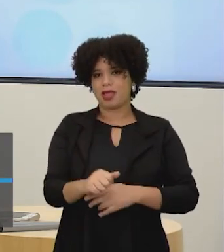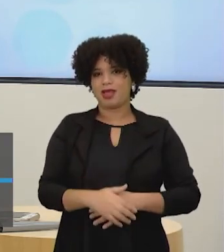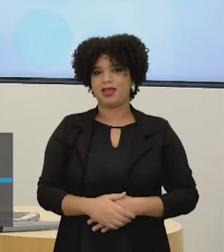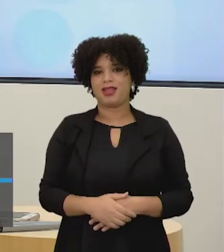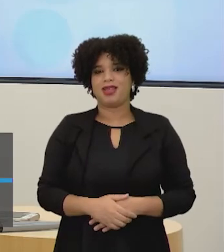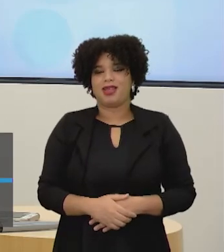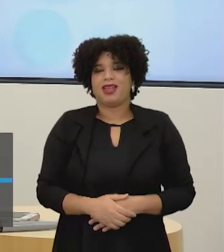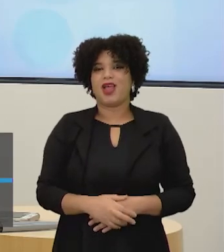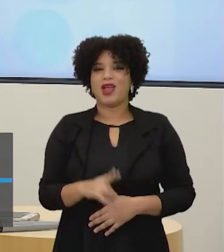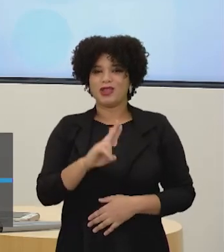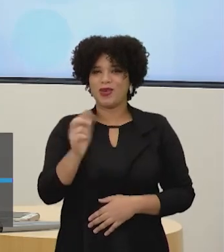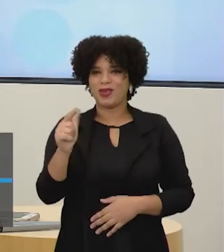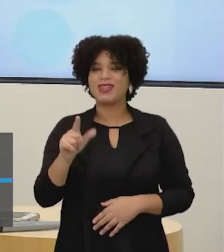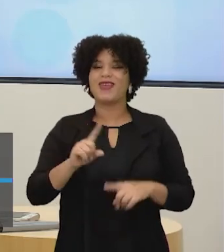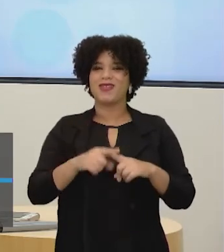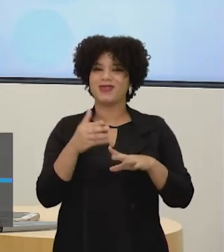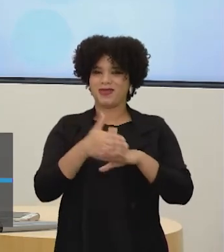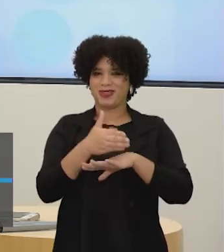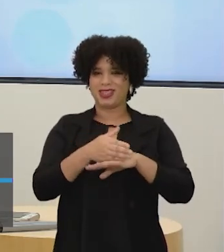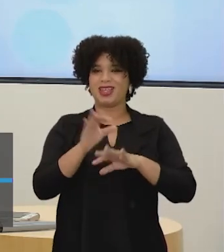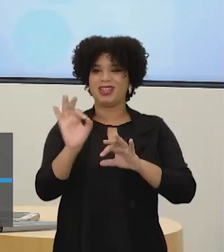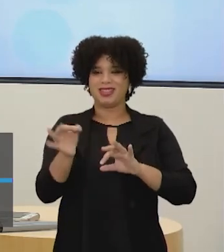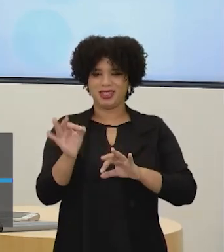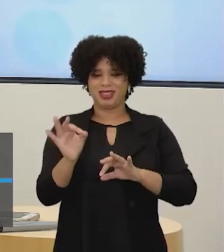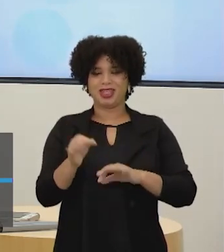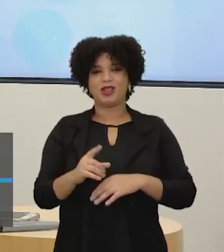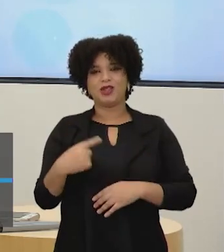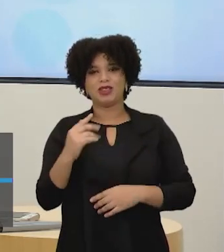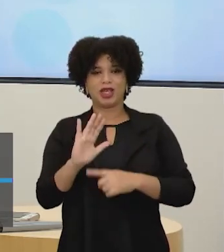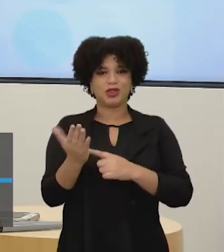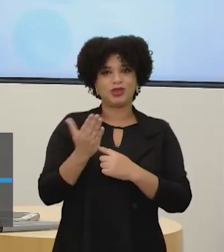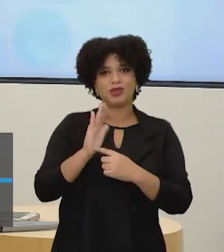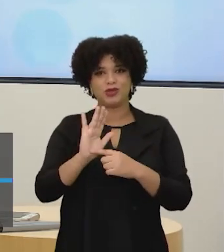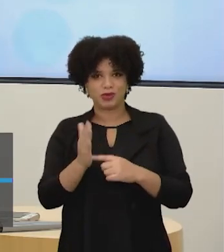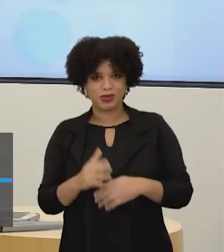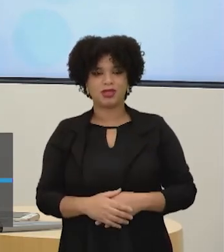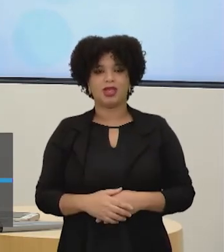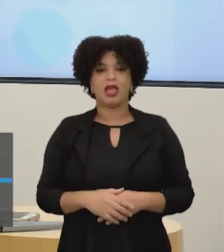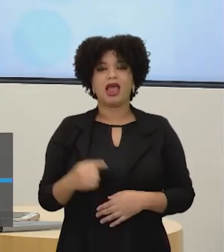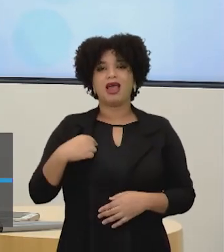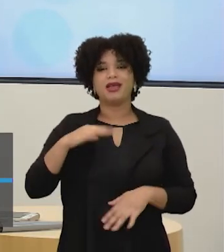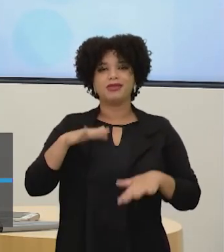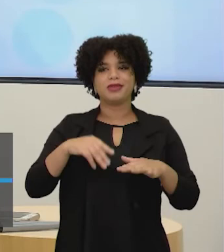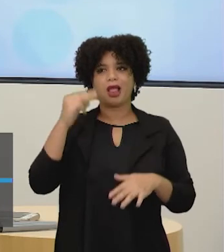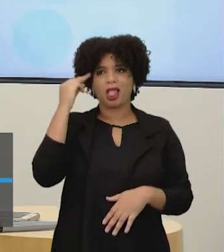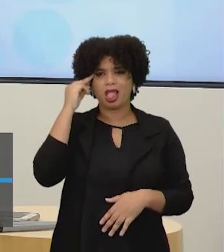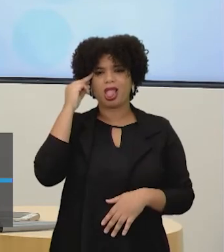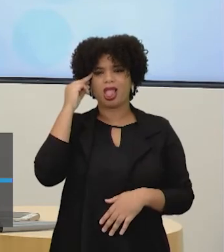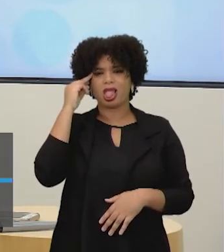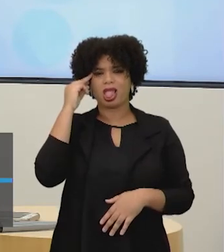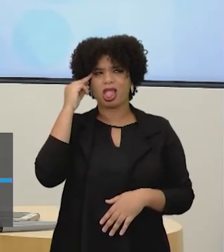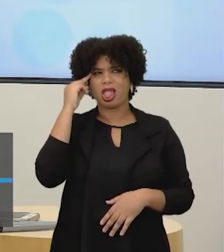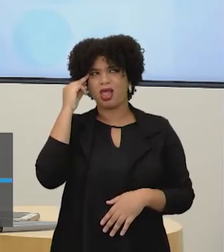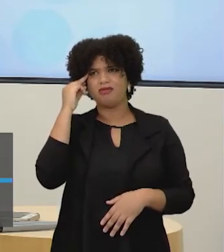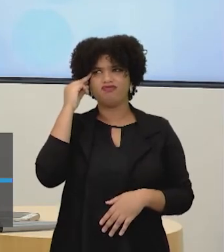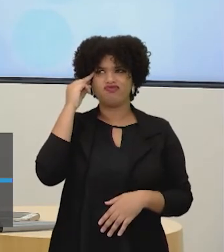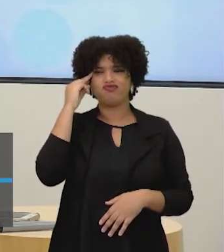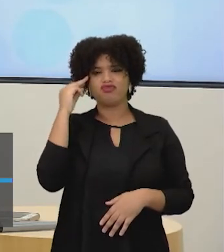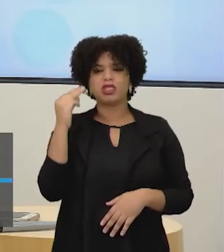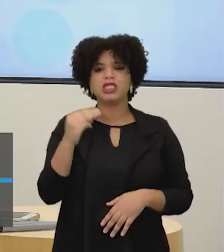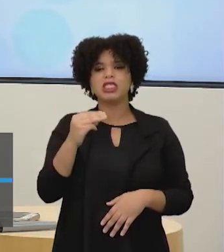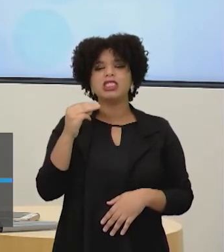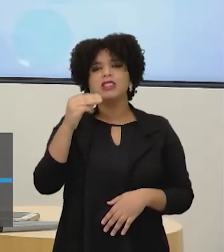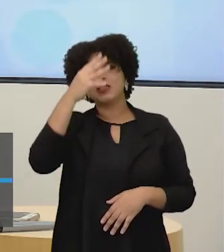tenho nono, mas está aí participando. Por isso mesmo, a gente se ajuda aqui. A minha memória costuma falhar na sala de aula. Imagine aqui, a pressão é maior